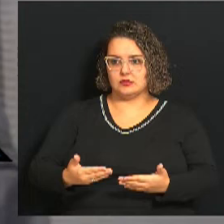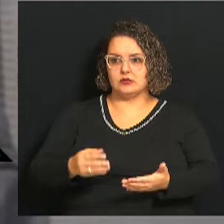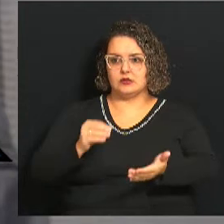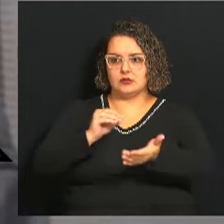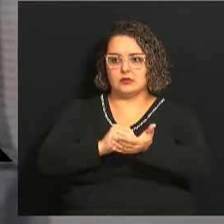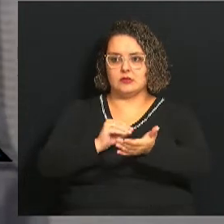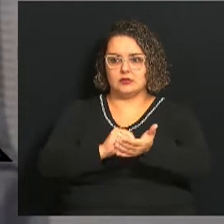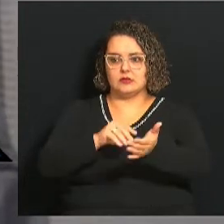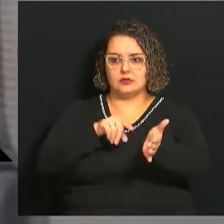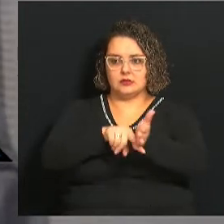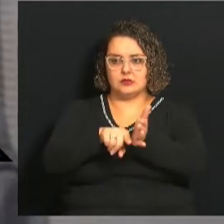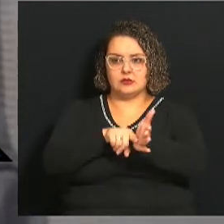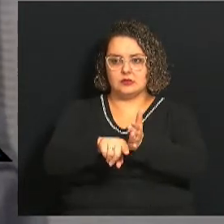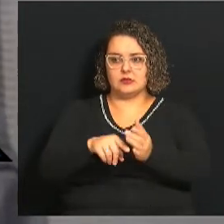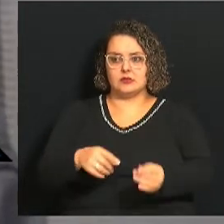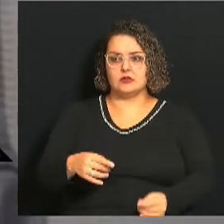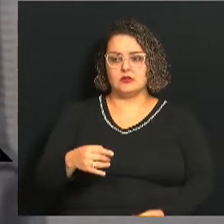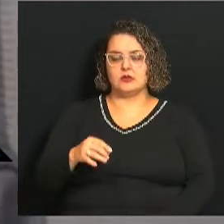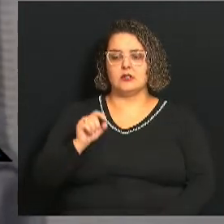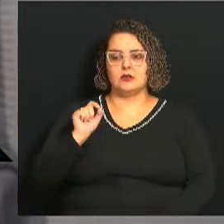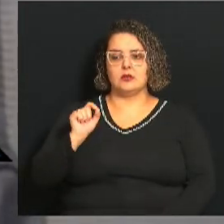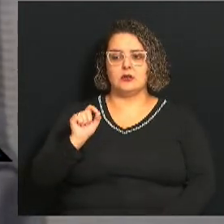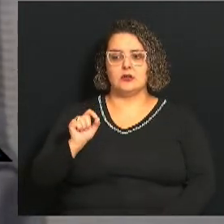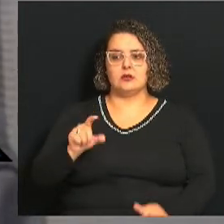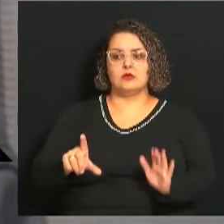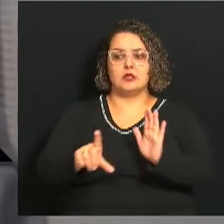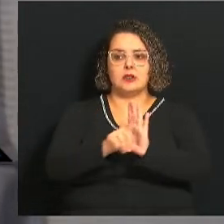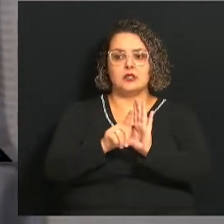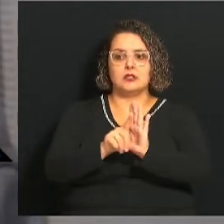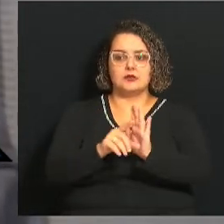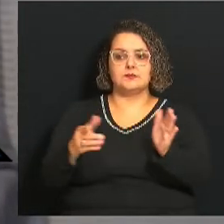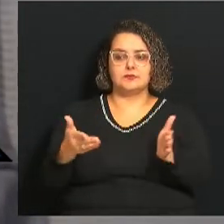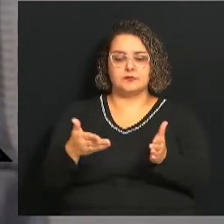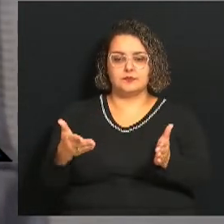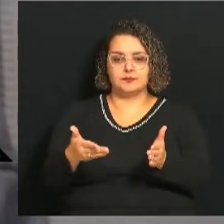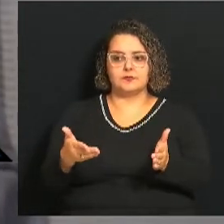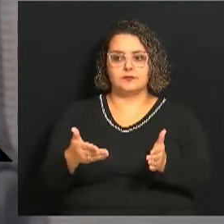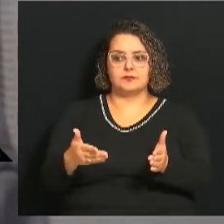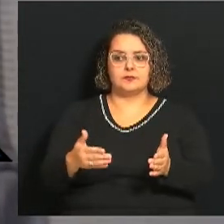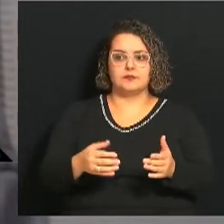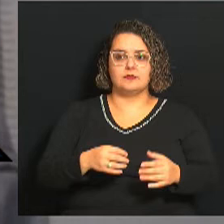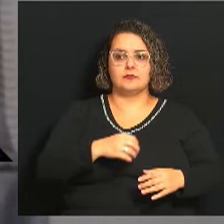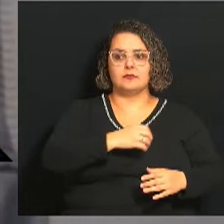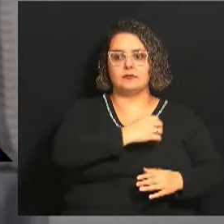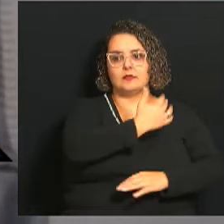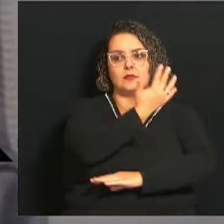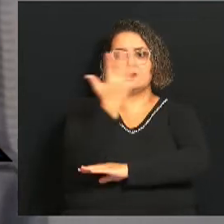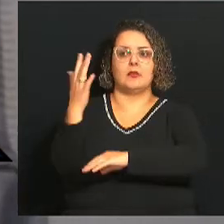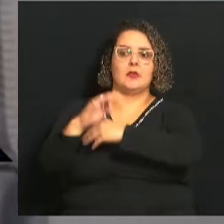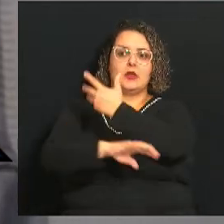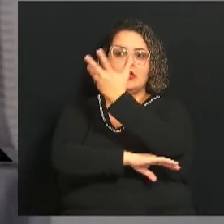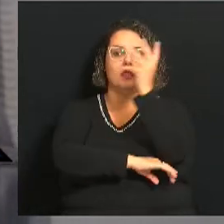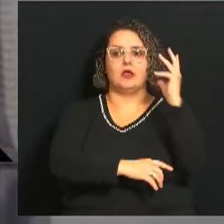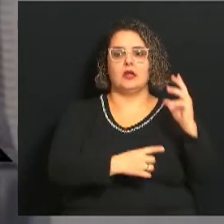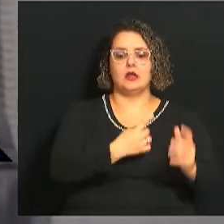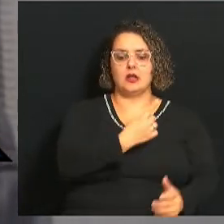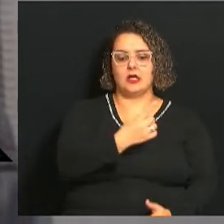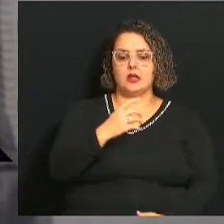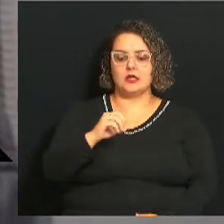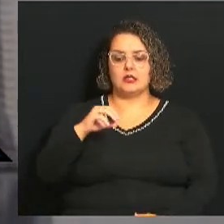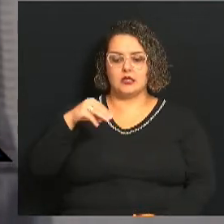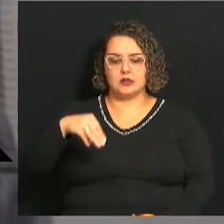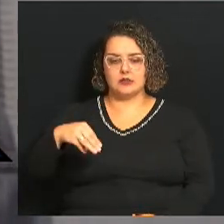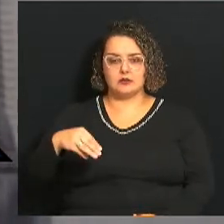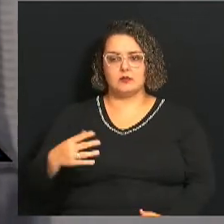minhas perguntas lá seria que a legislação atual ela pede árvore a cada 10 metros nas calçadas, né?